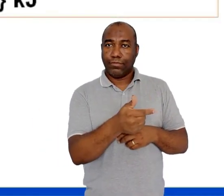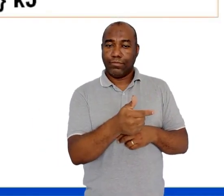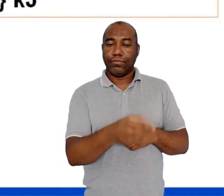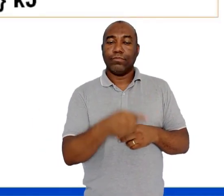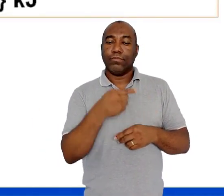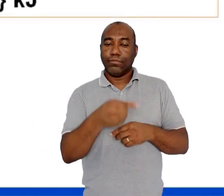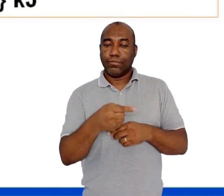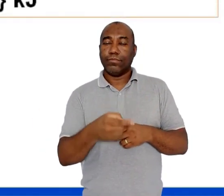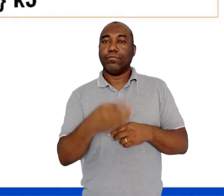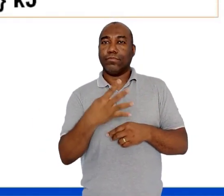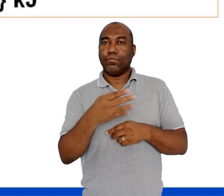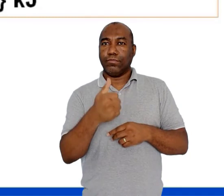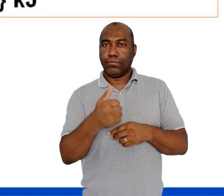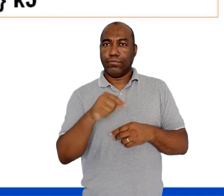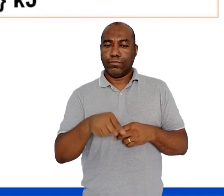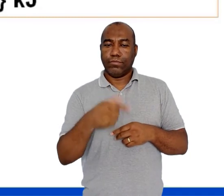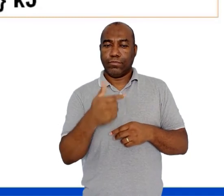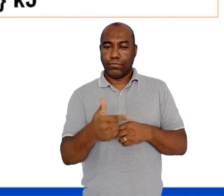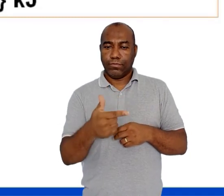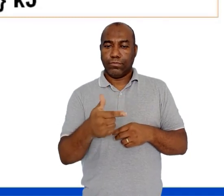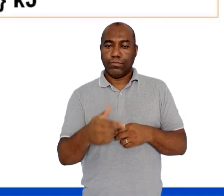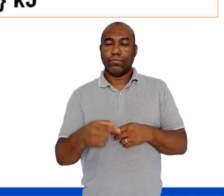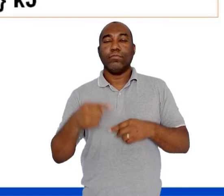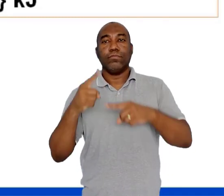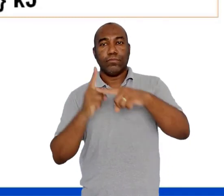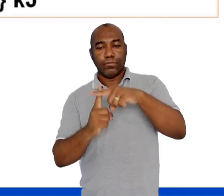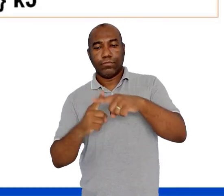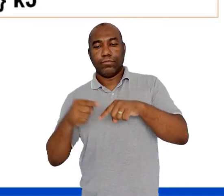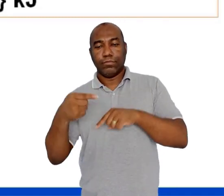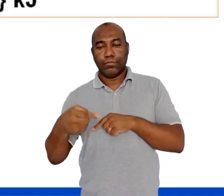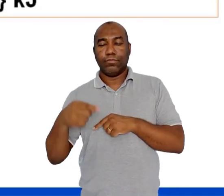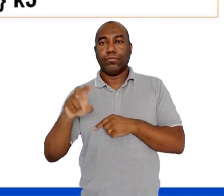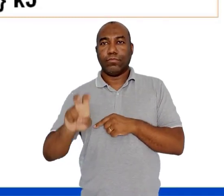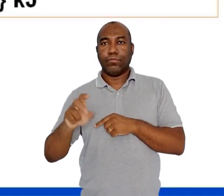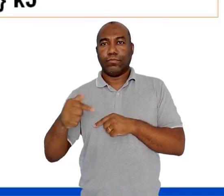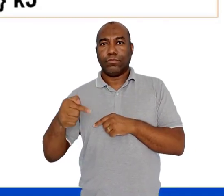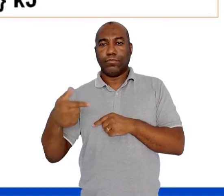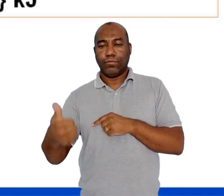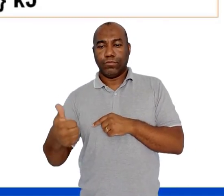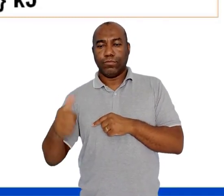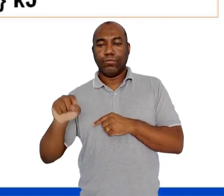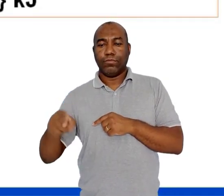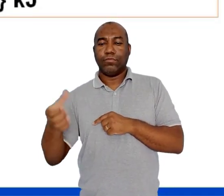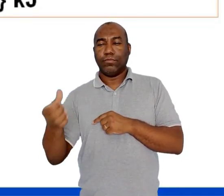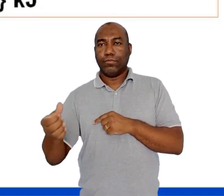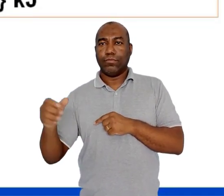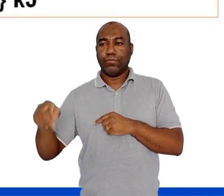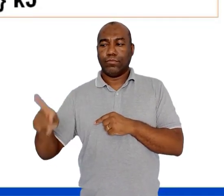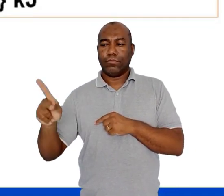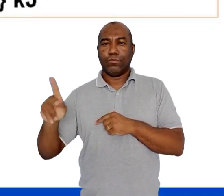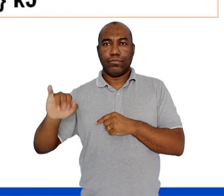65,2, menos, com menos aqui, vai dar mais, 612,8. Professor, de onde que saiu esse